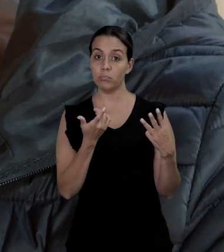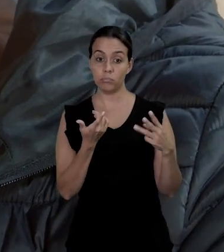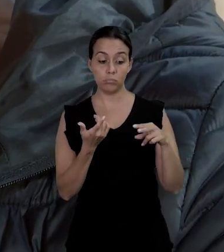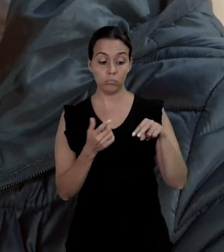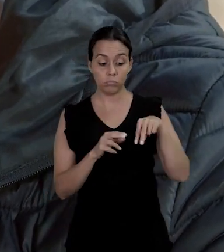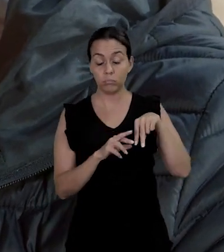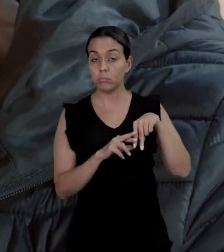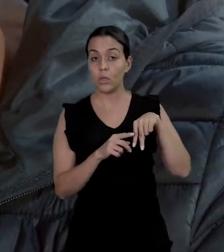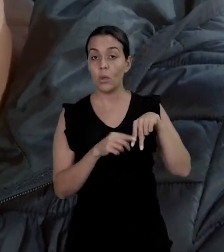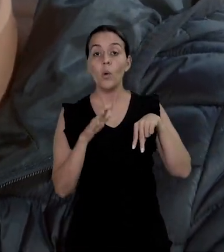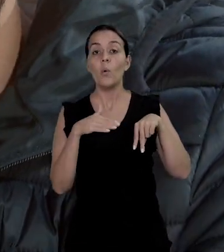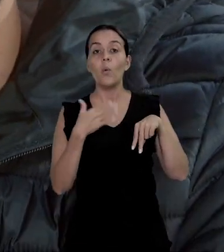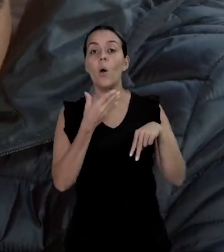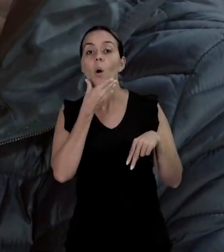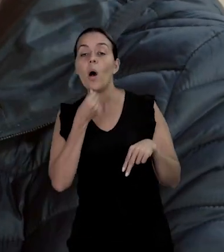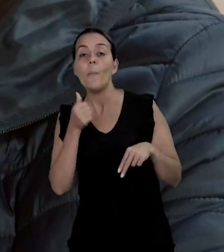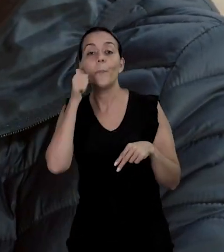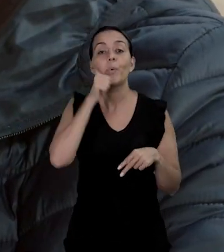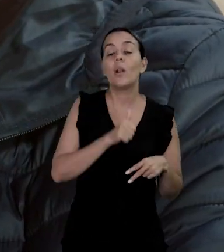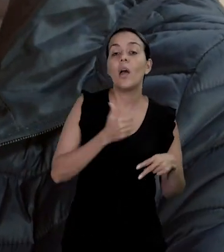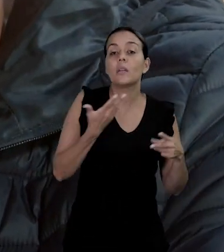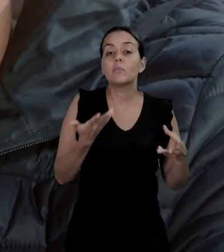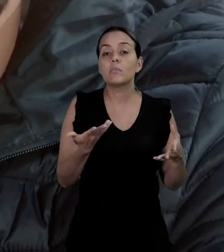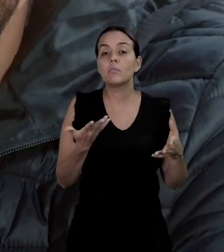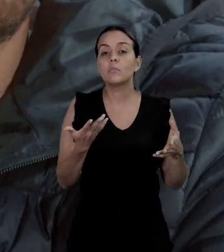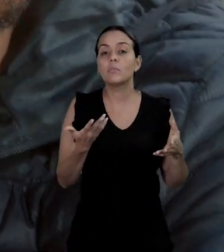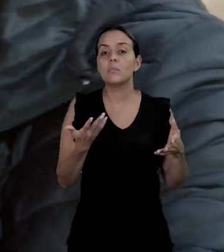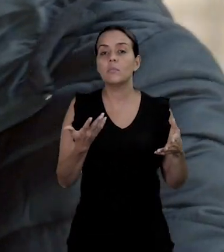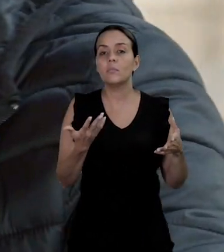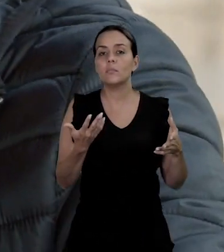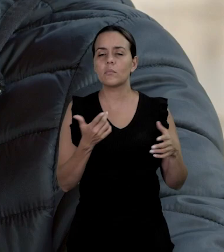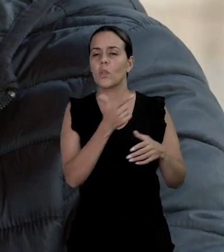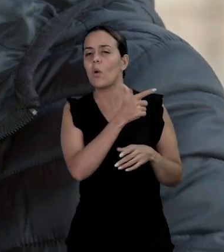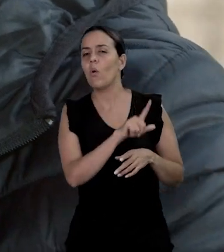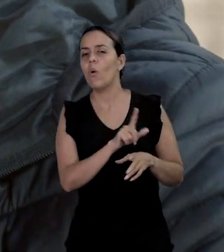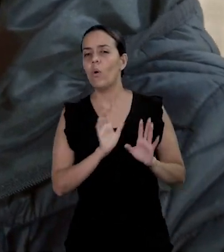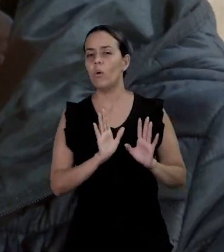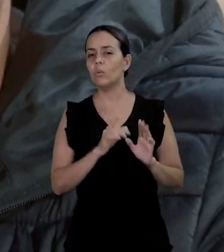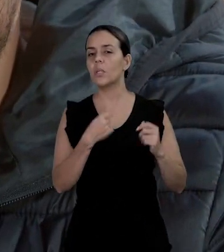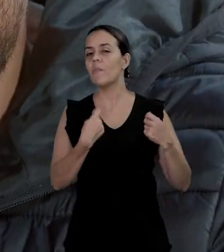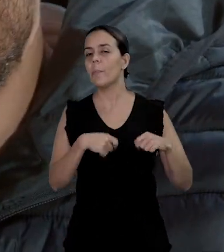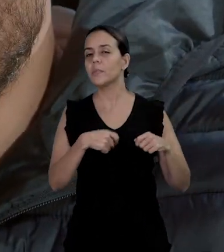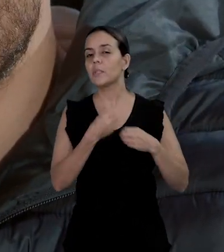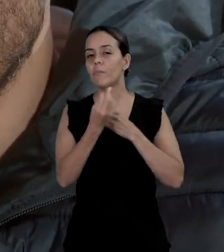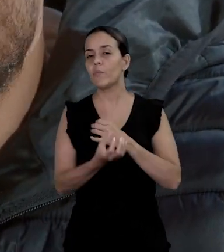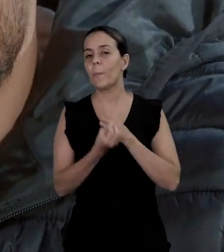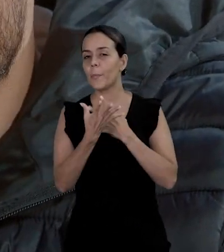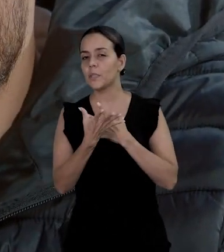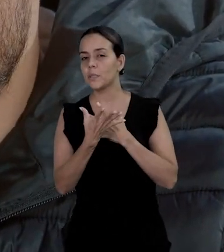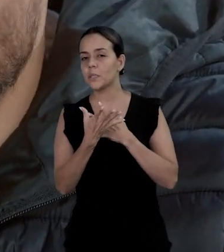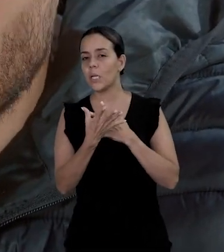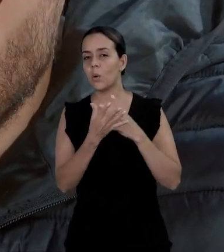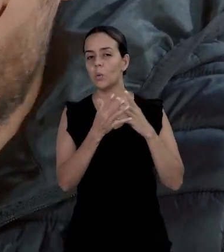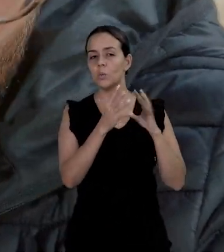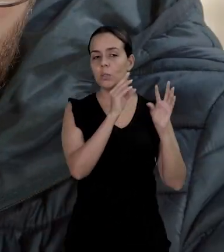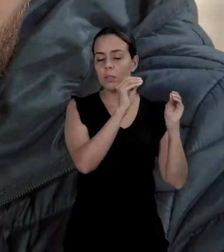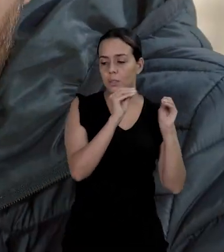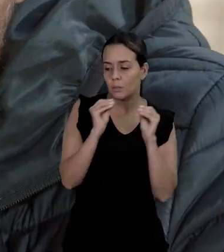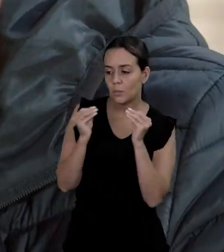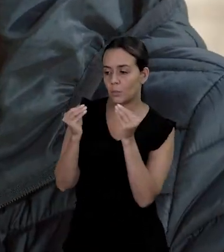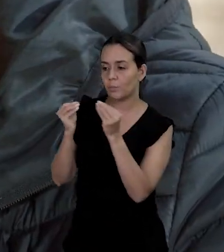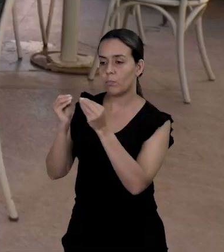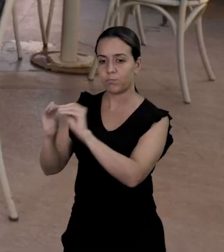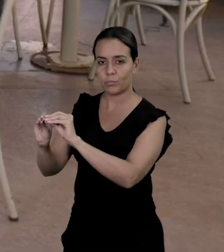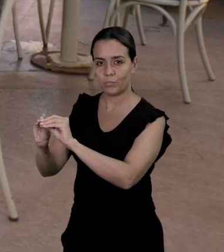outras, ela vai precisar ter essa informação para ajustar, de repente, algum tipo de sistema de diagnóstico e tal. Ou, por exemplo, a questão do